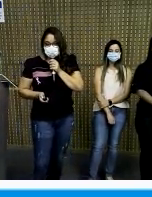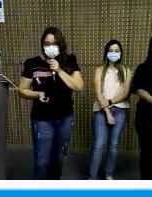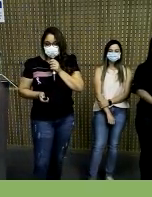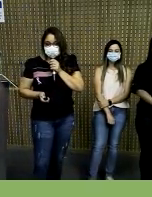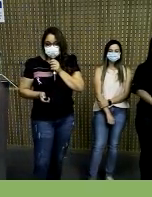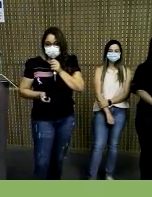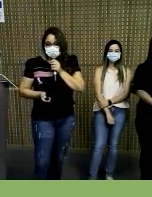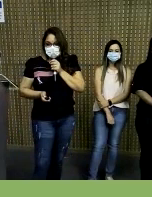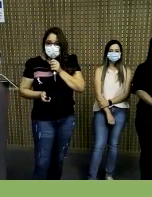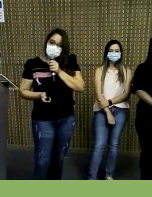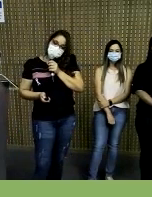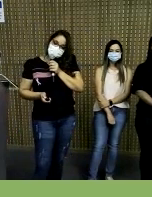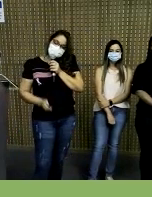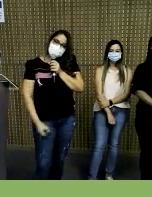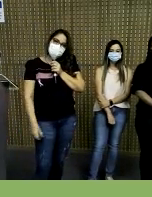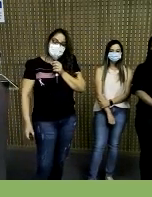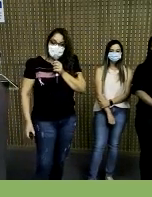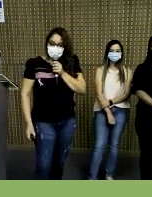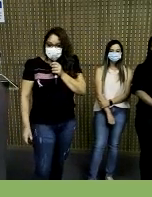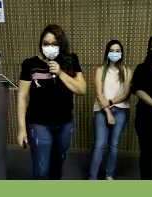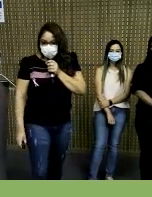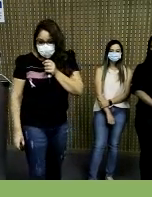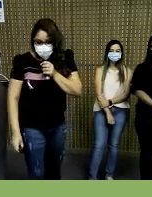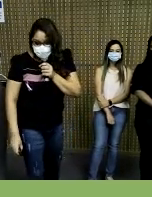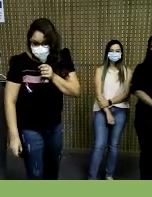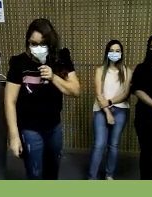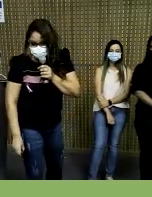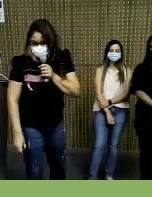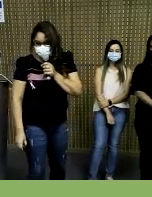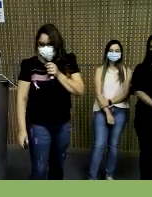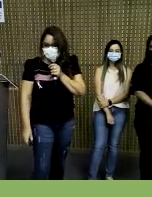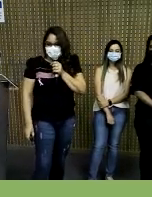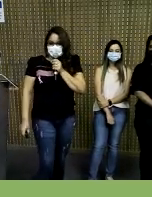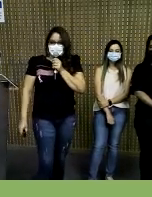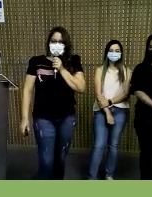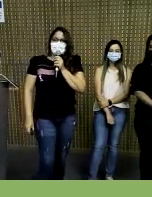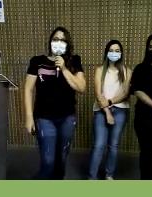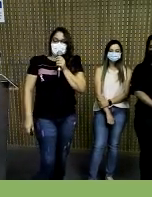informado aqui, e a nossa frase, né?